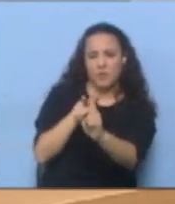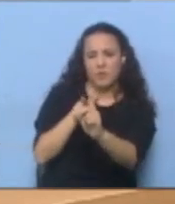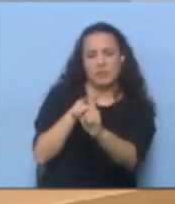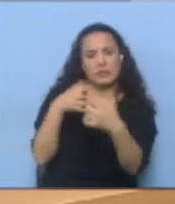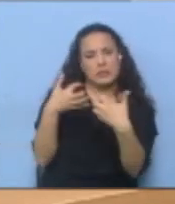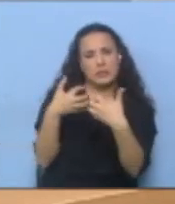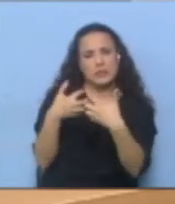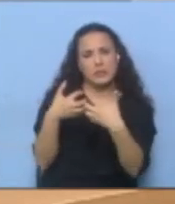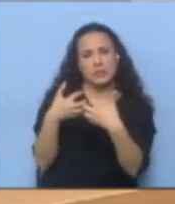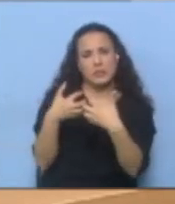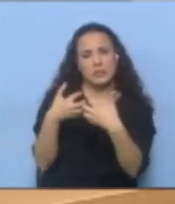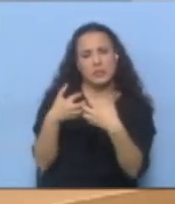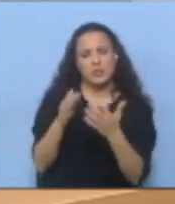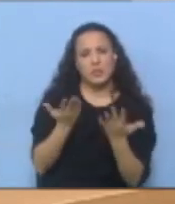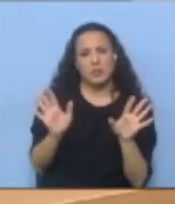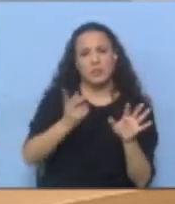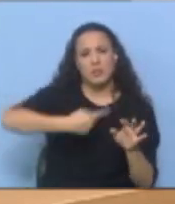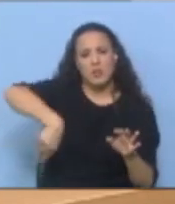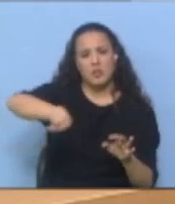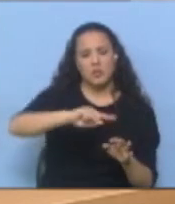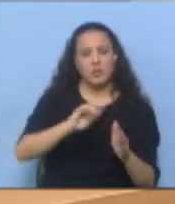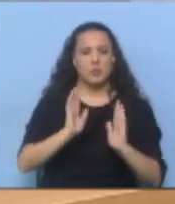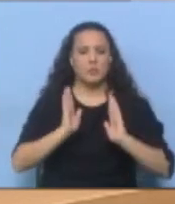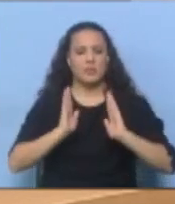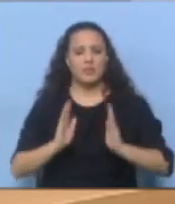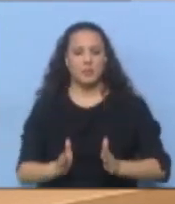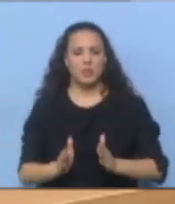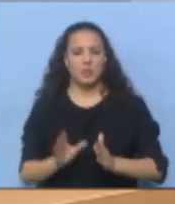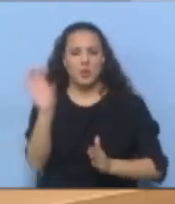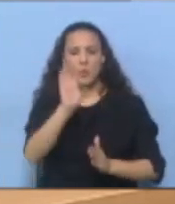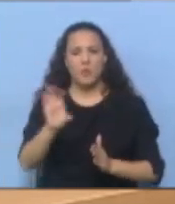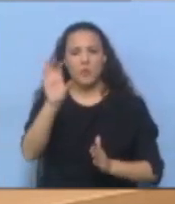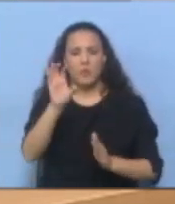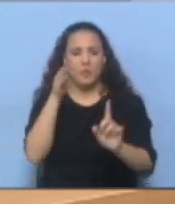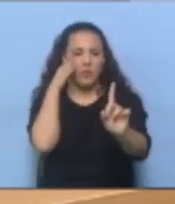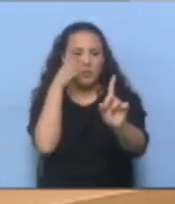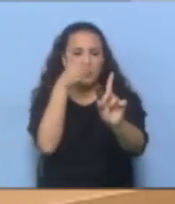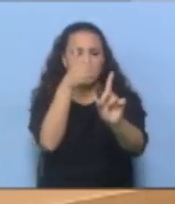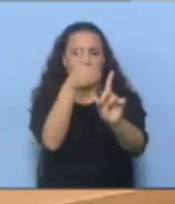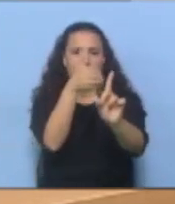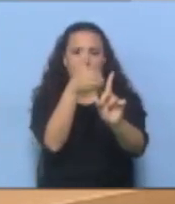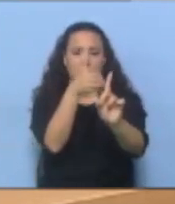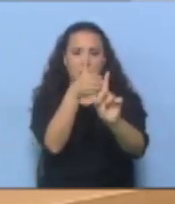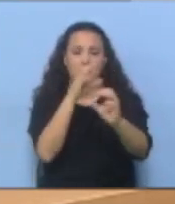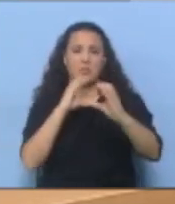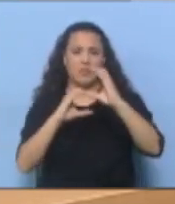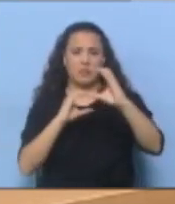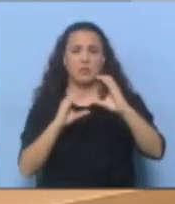assim, mas nós temos que ter uma dimensão e uma focagem, e a comunicação social acho que também tem que